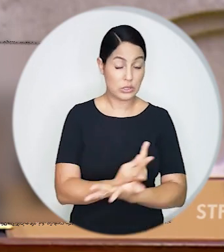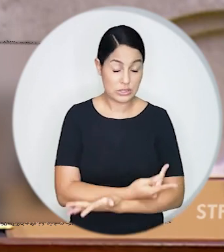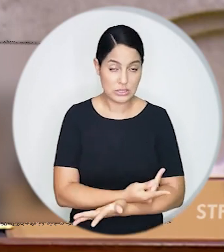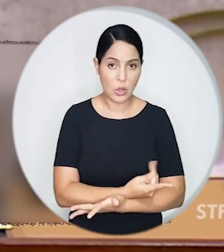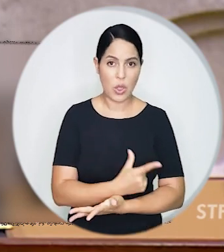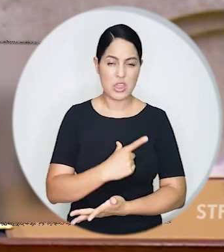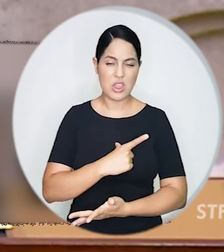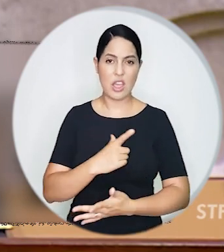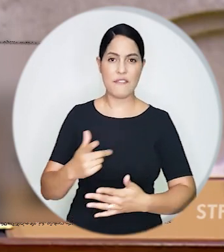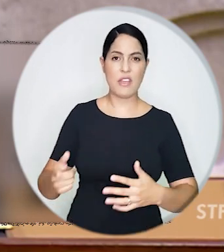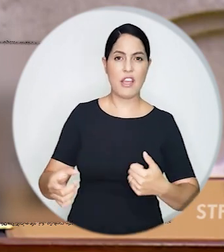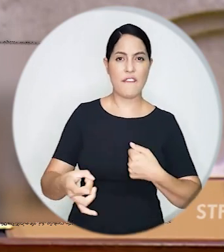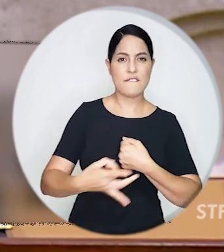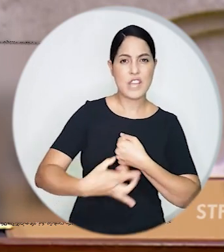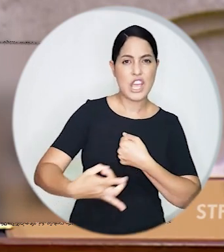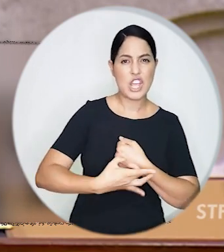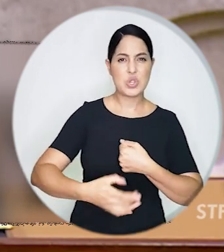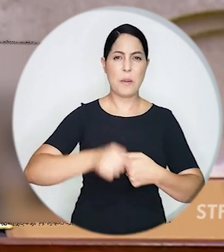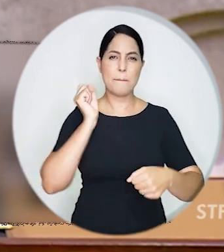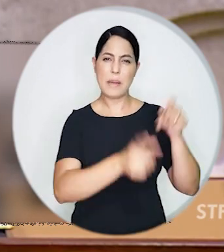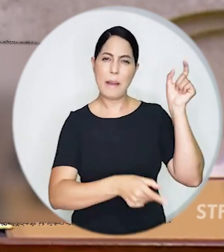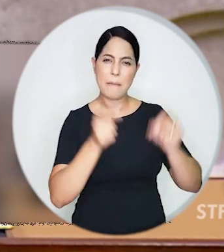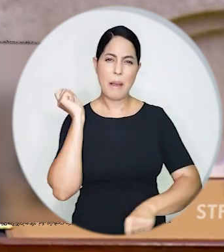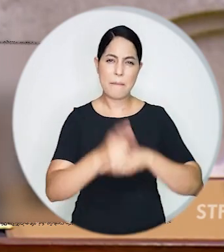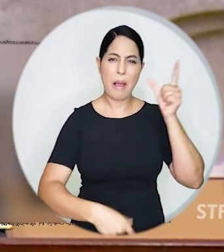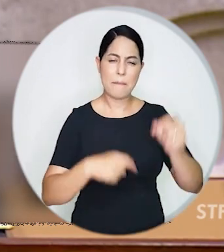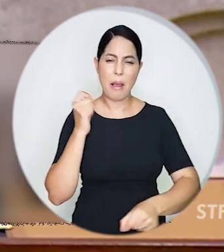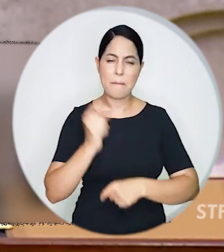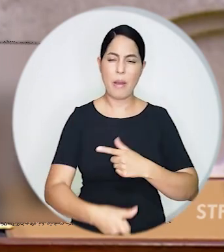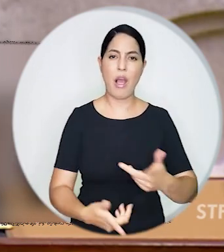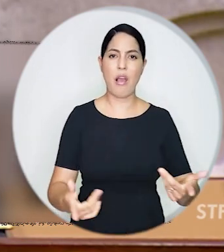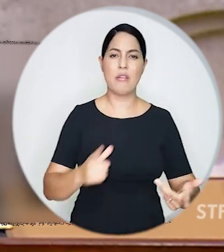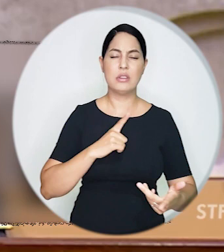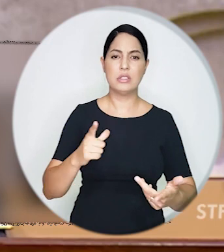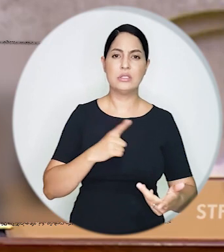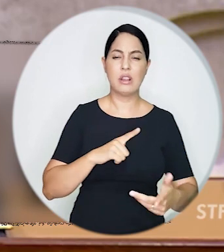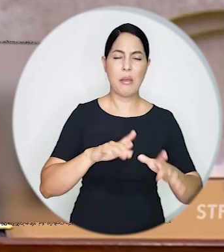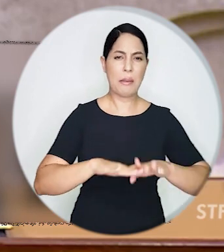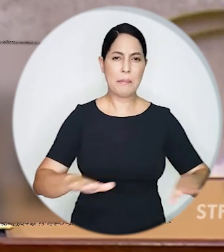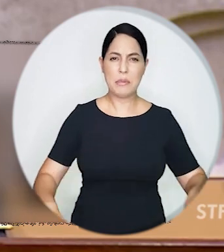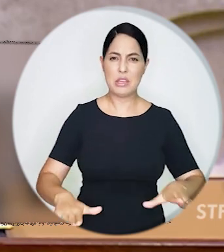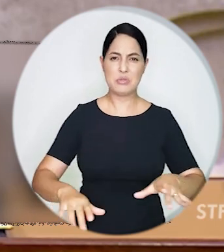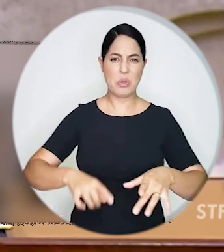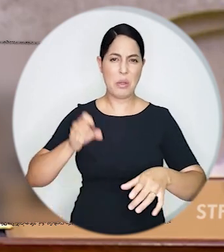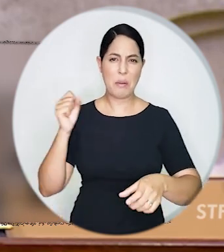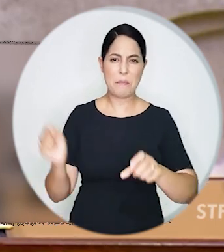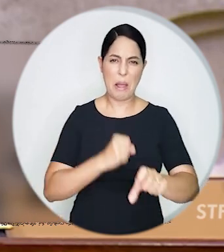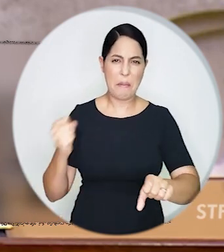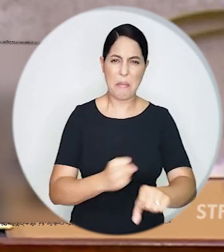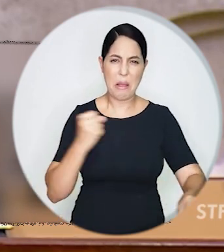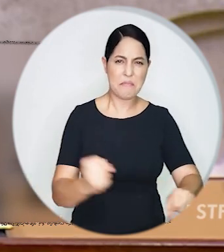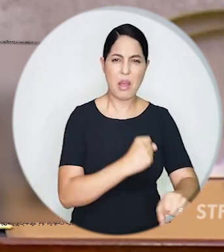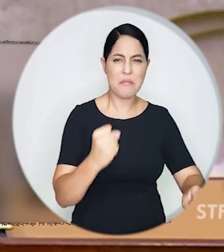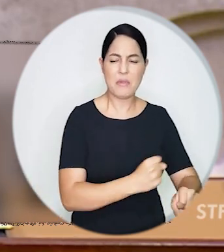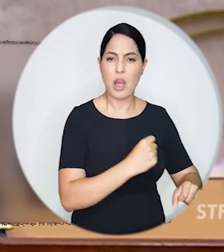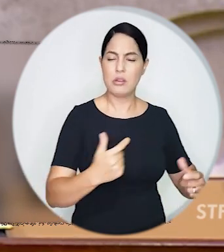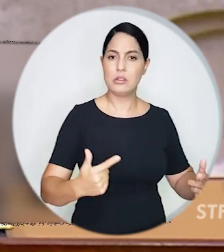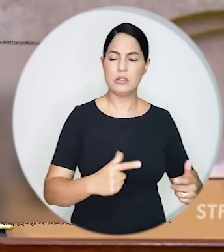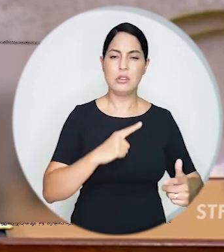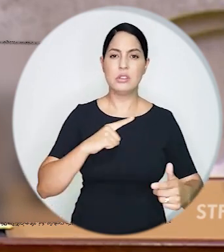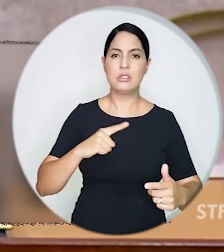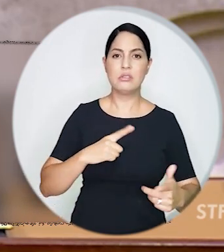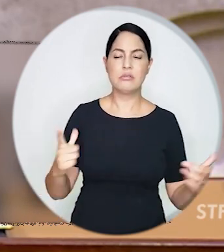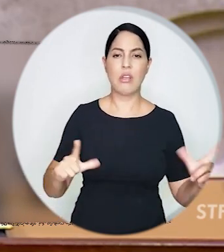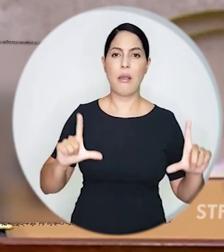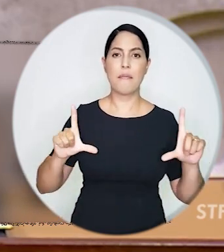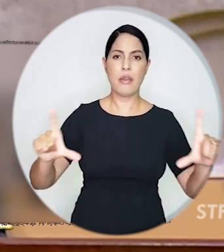espelhos e luminárias, quebraram painéis, bancadas e mármore, rasgaram retratos